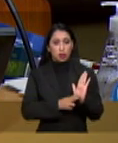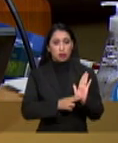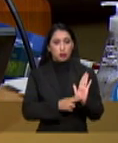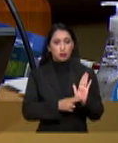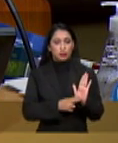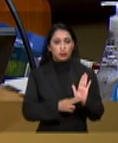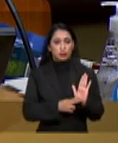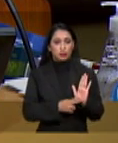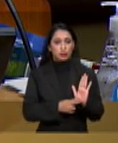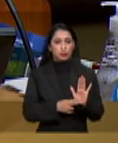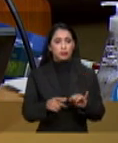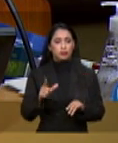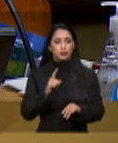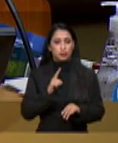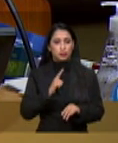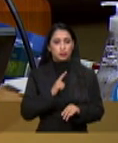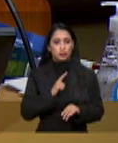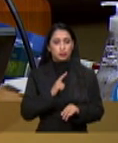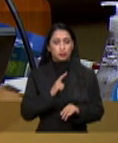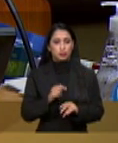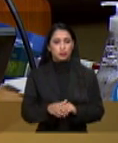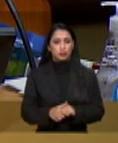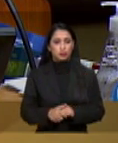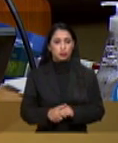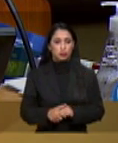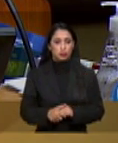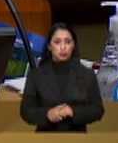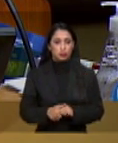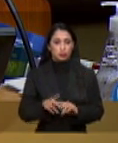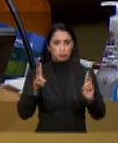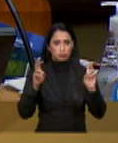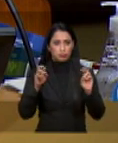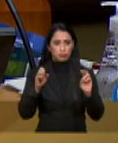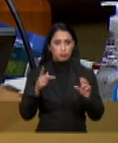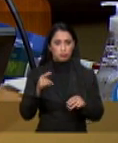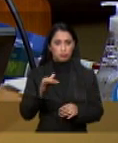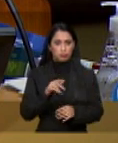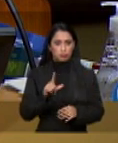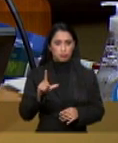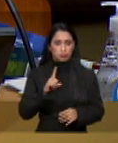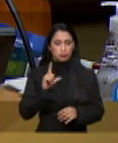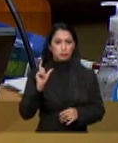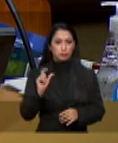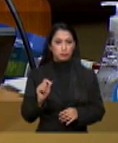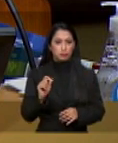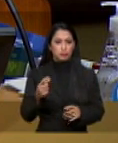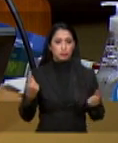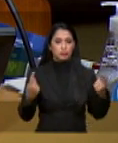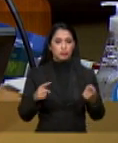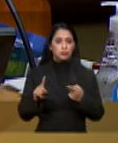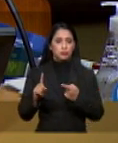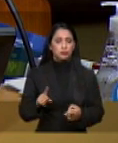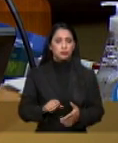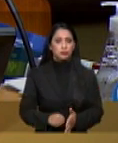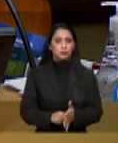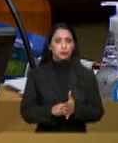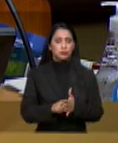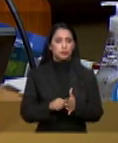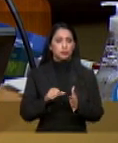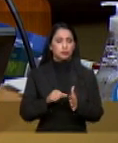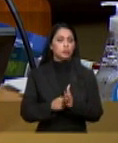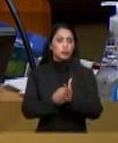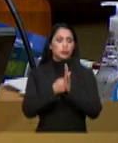por supostamente dispor sobre matéria penal e processual penal afrontaria a vedação contida no